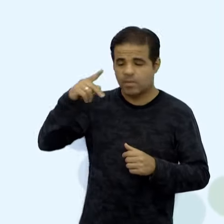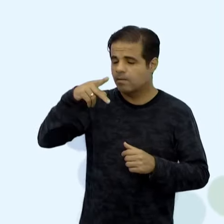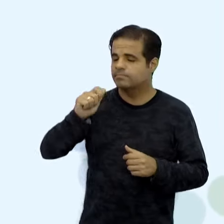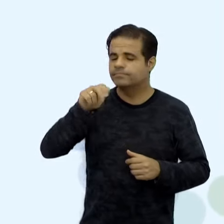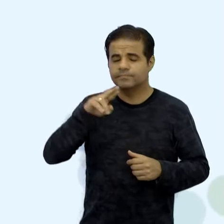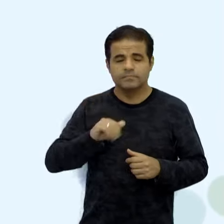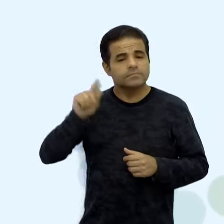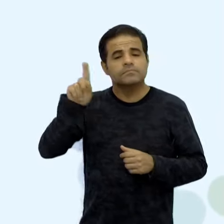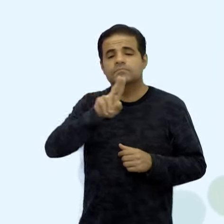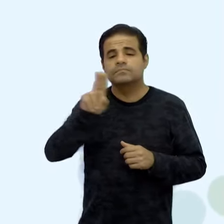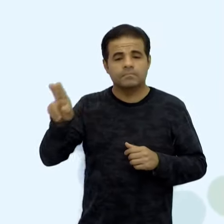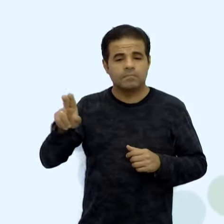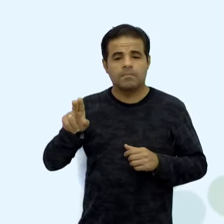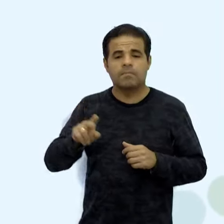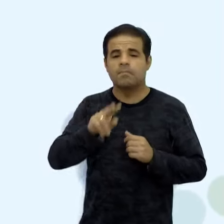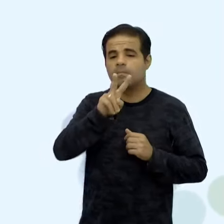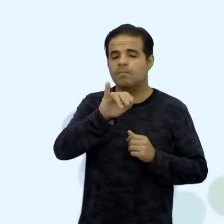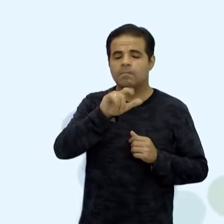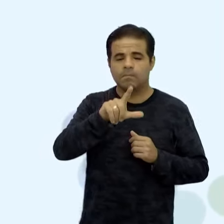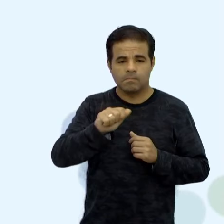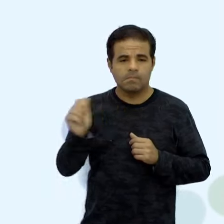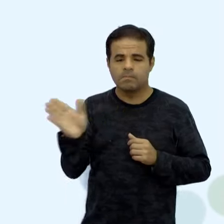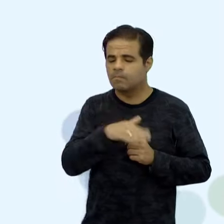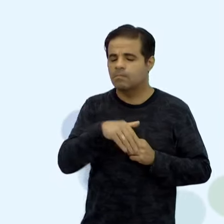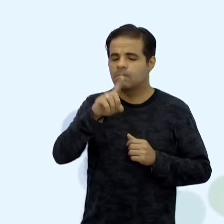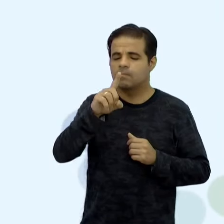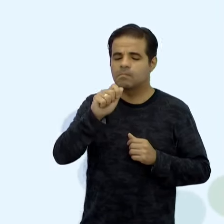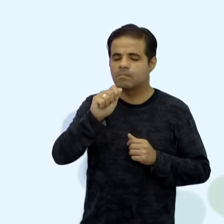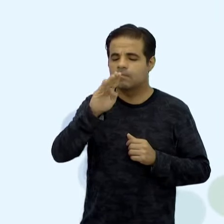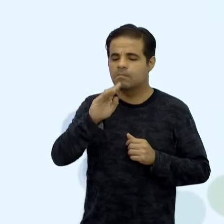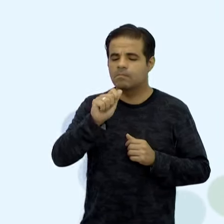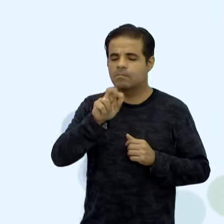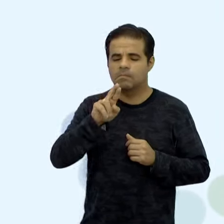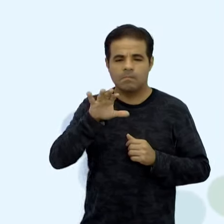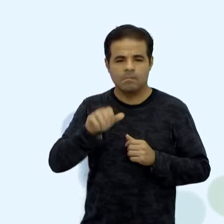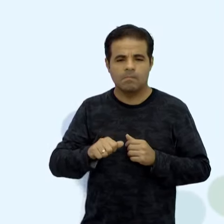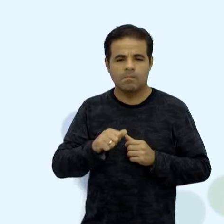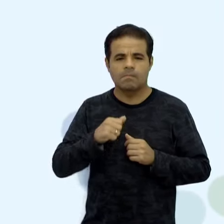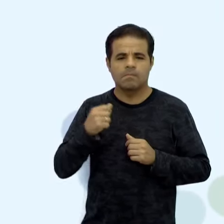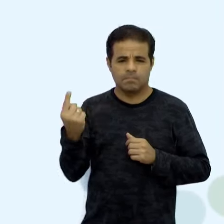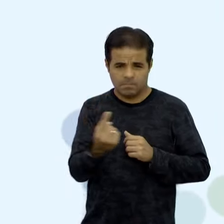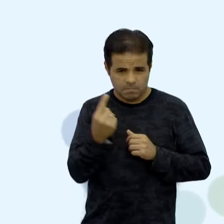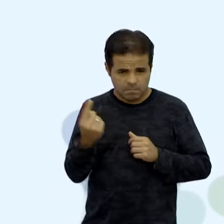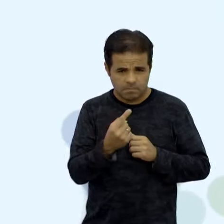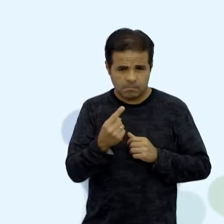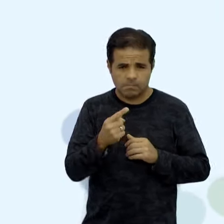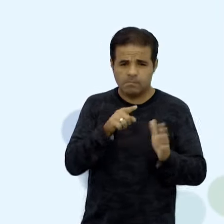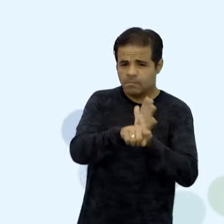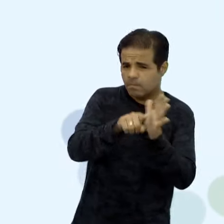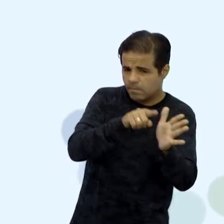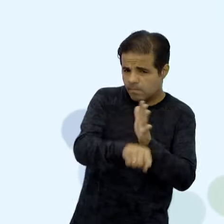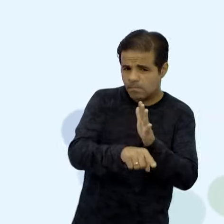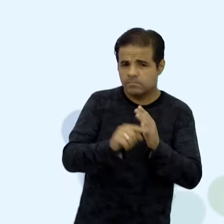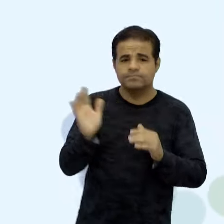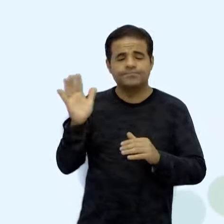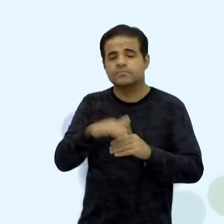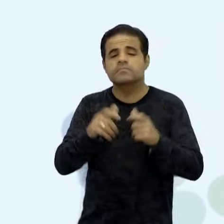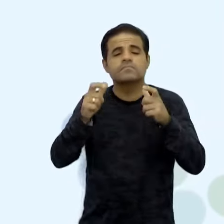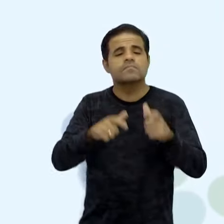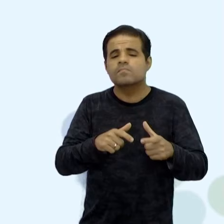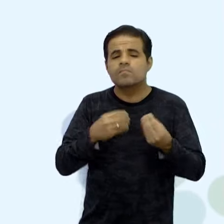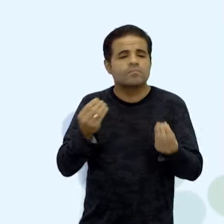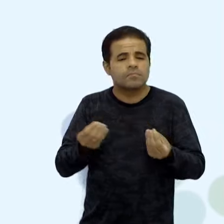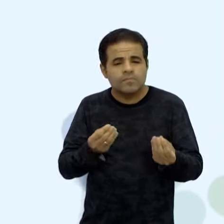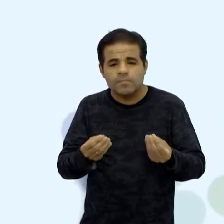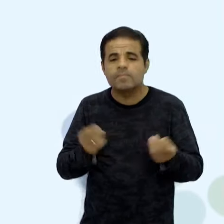é chamada aí de Vila da Barca. Vamos lá. Isolamento. O questionamento vem em tom de